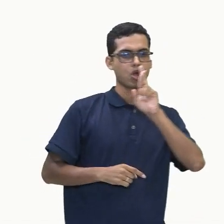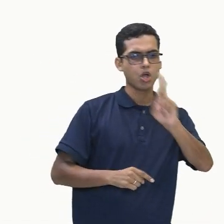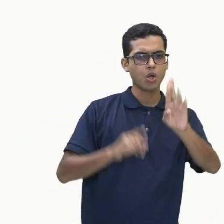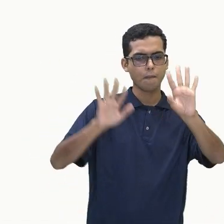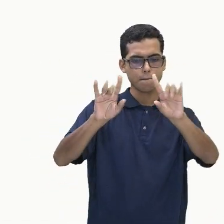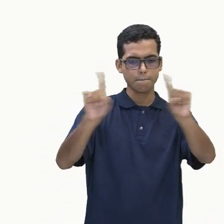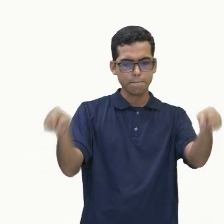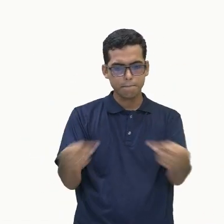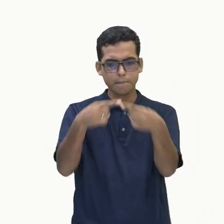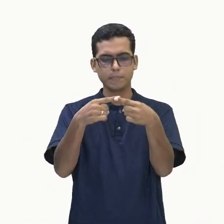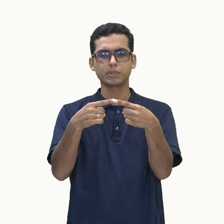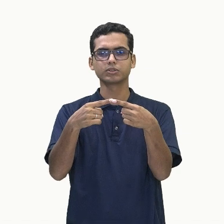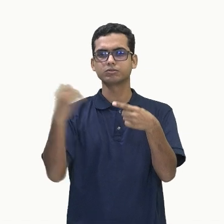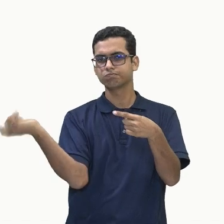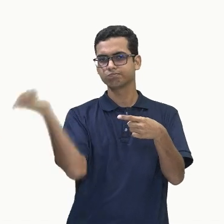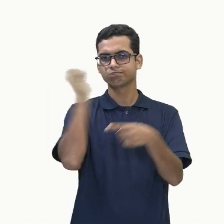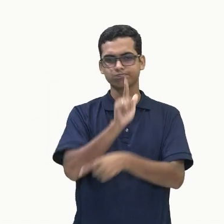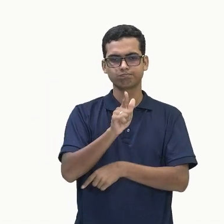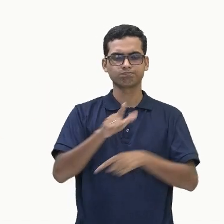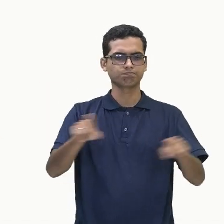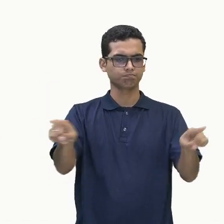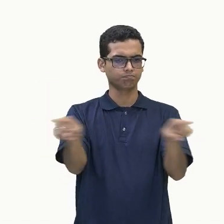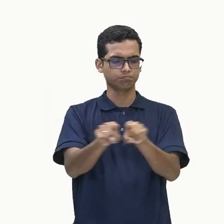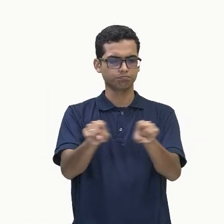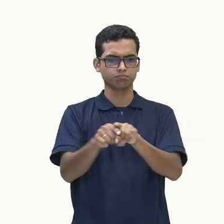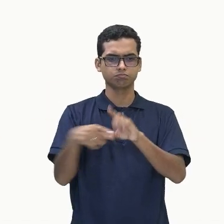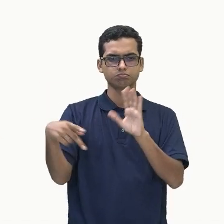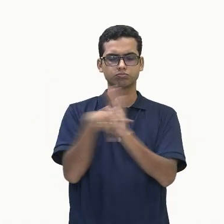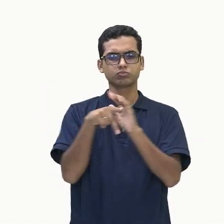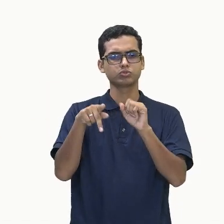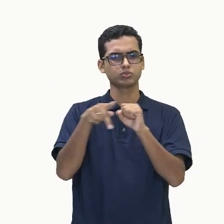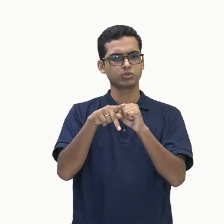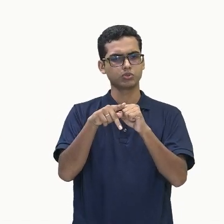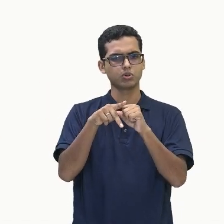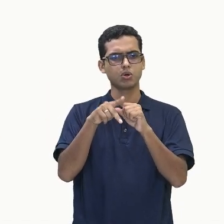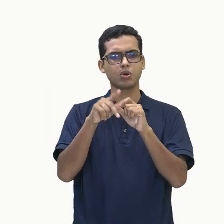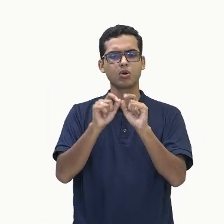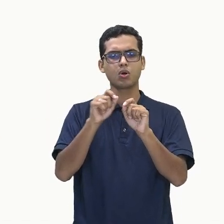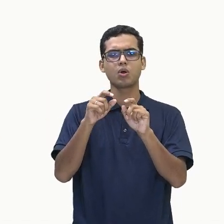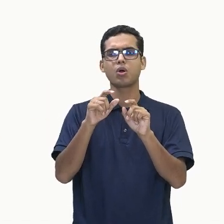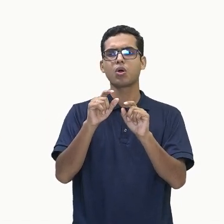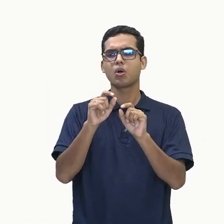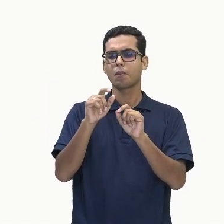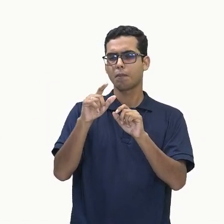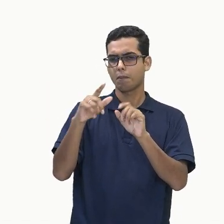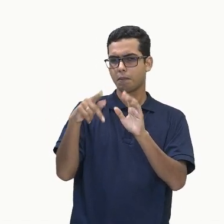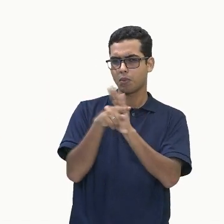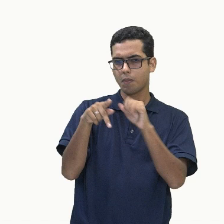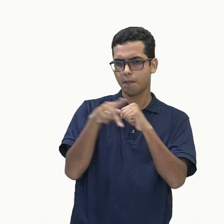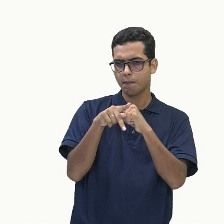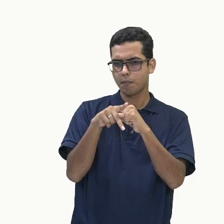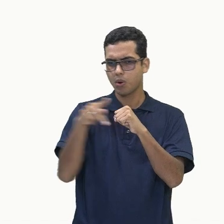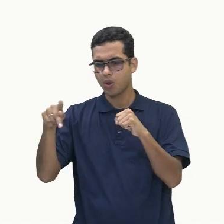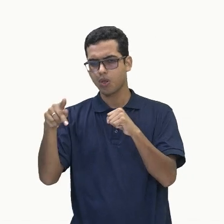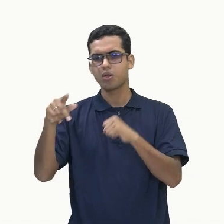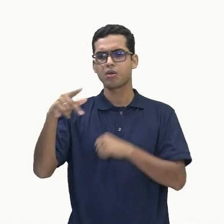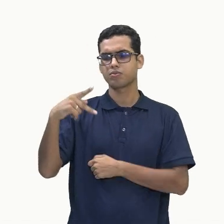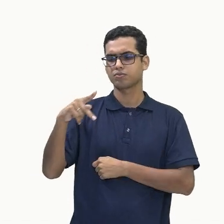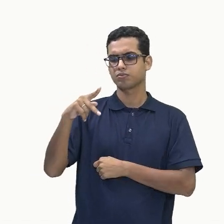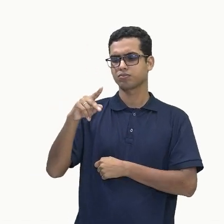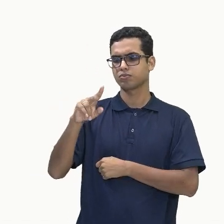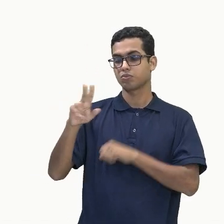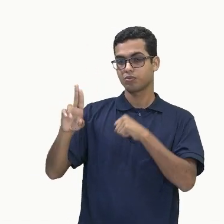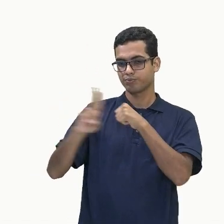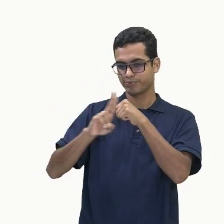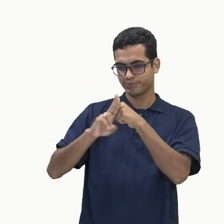Sam, então o pronome que eu devo utilizar aqui tem que ser o pronome feminino. Is Sam going to the